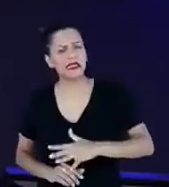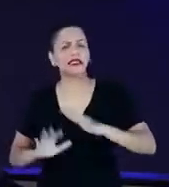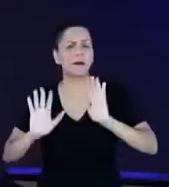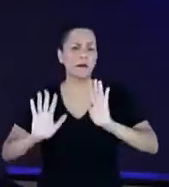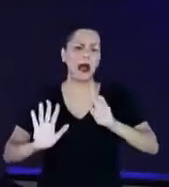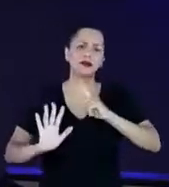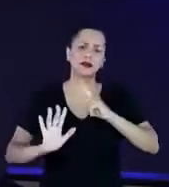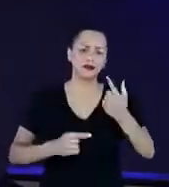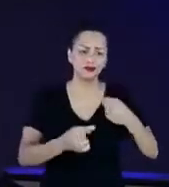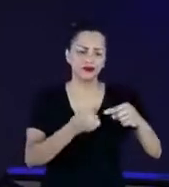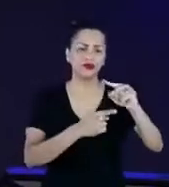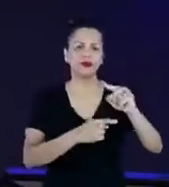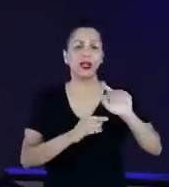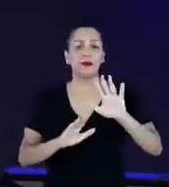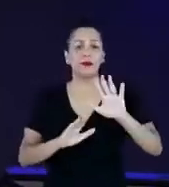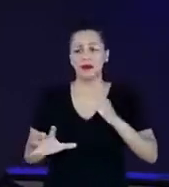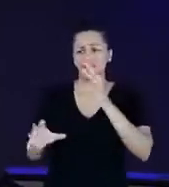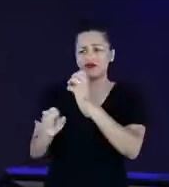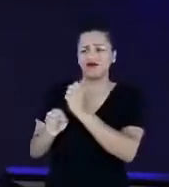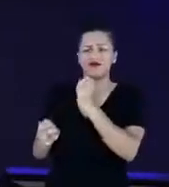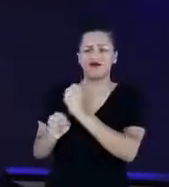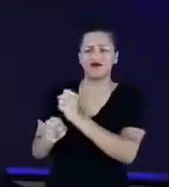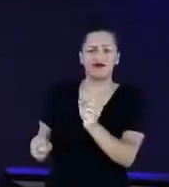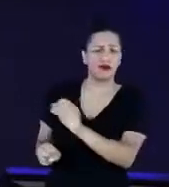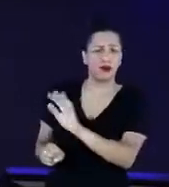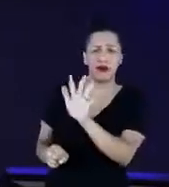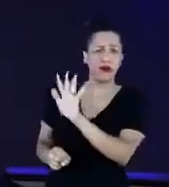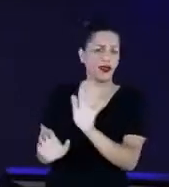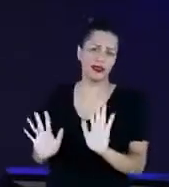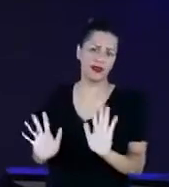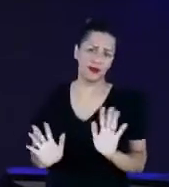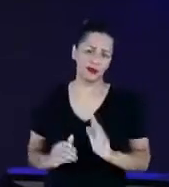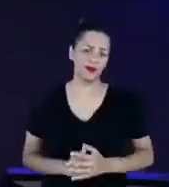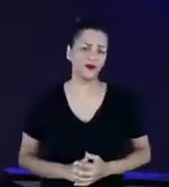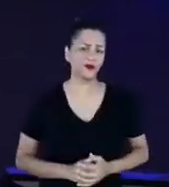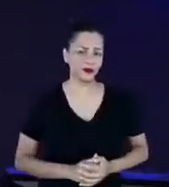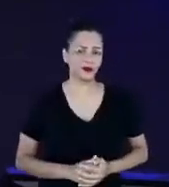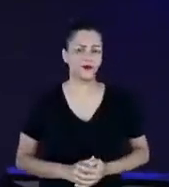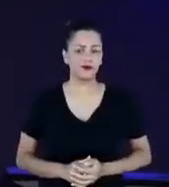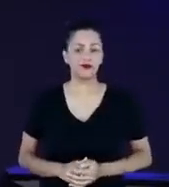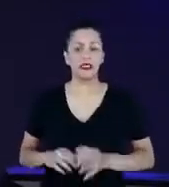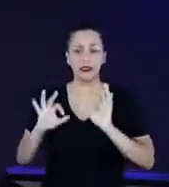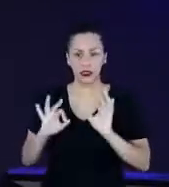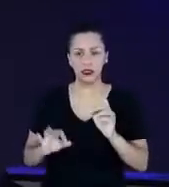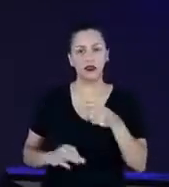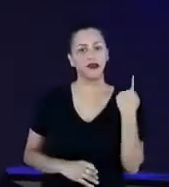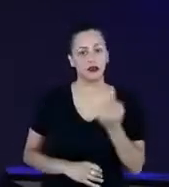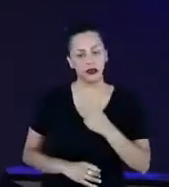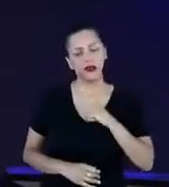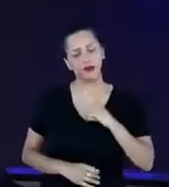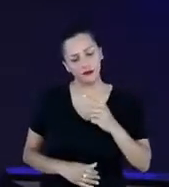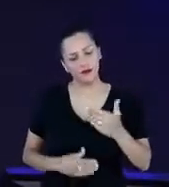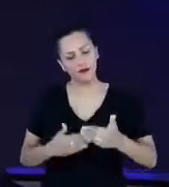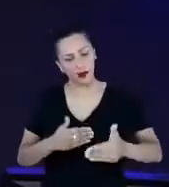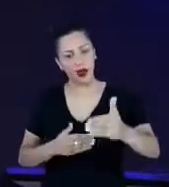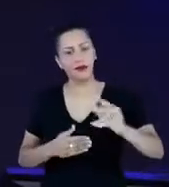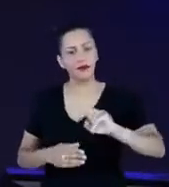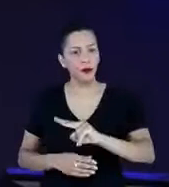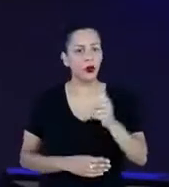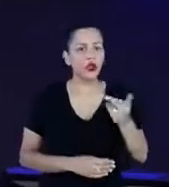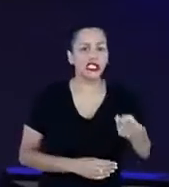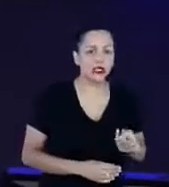tão grande para ser onerando as nossas contas. Não temos dúvida que nós vamos fazer essa transição com sucesso, sem esquecer